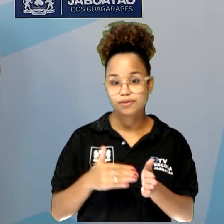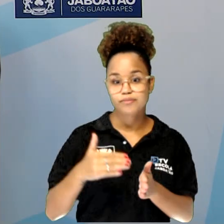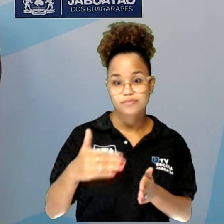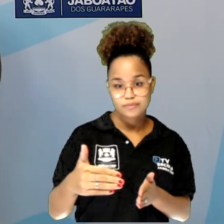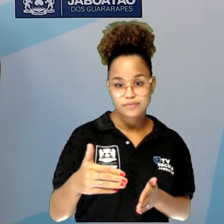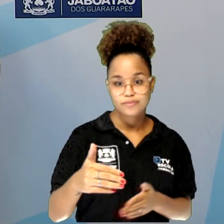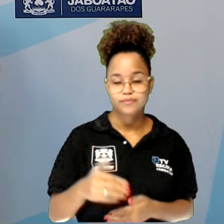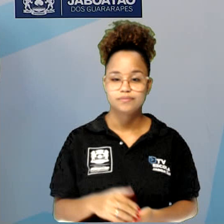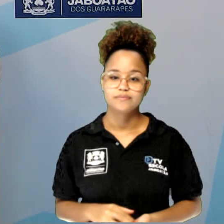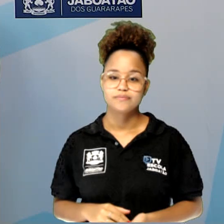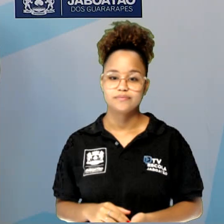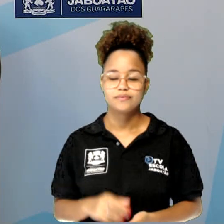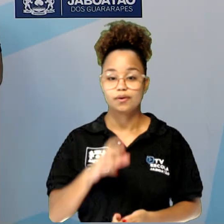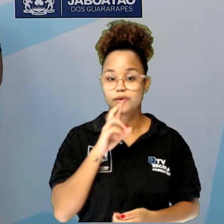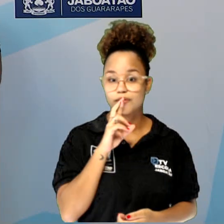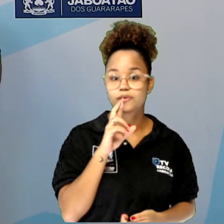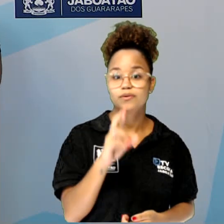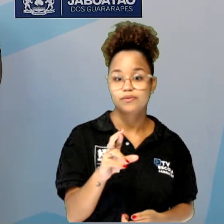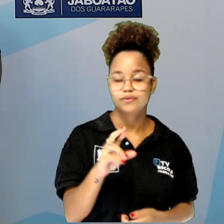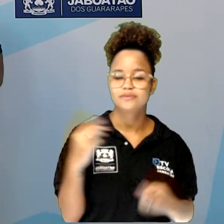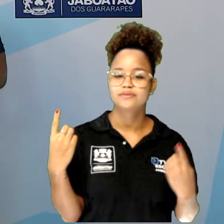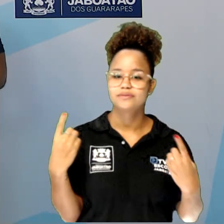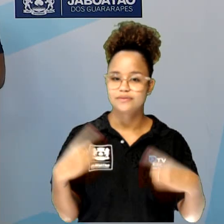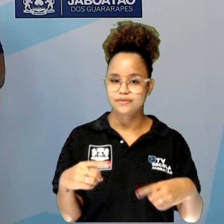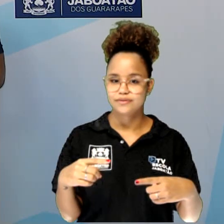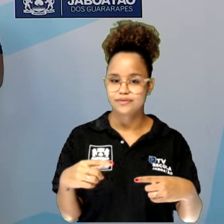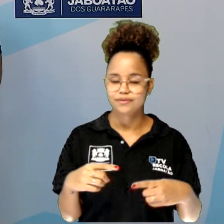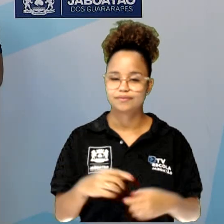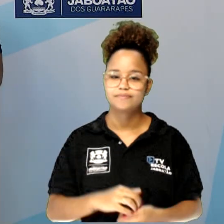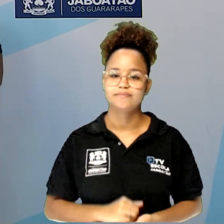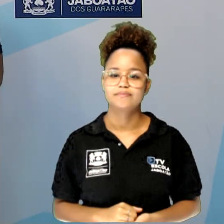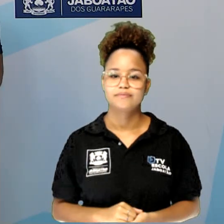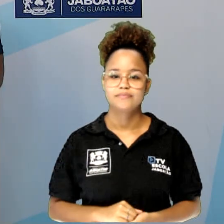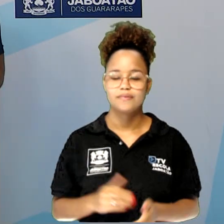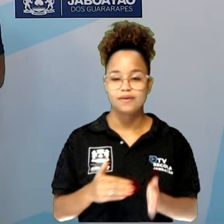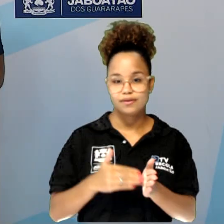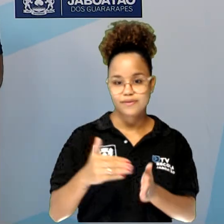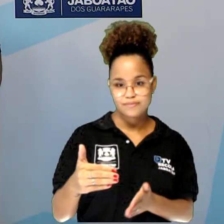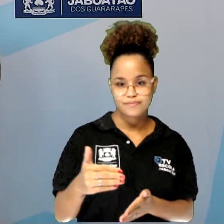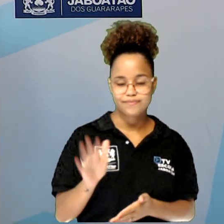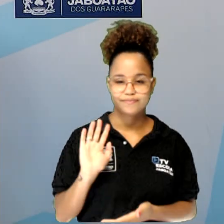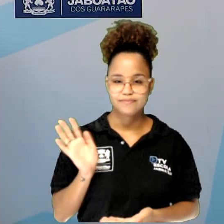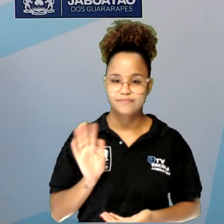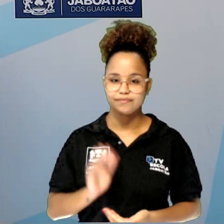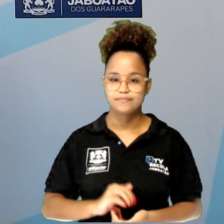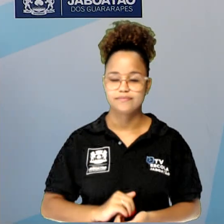encontro com a resposta do nosso desafio, tá? Até mais, pessoal!